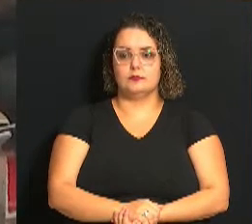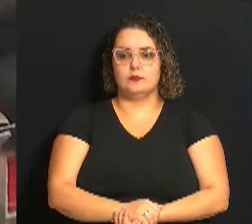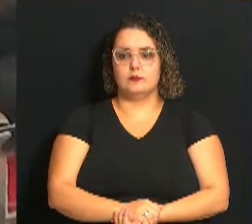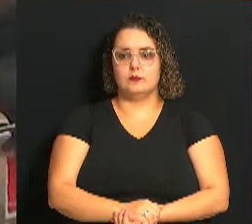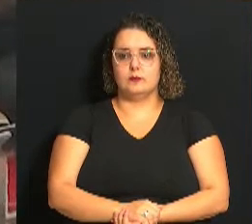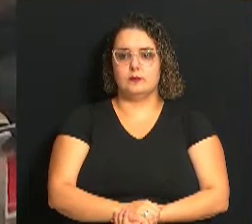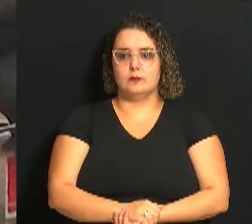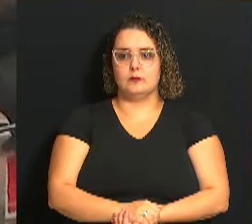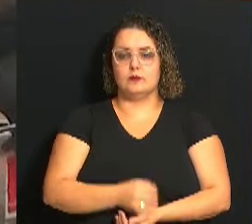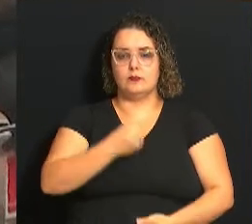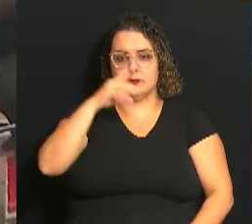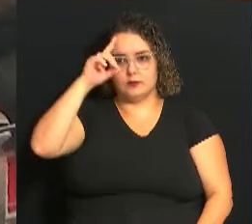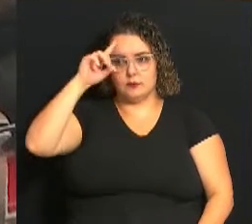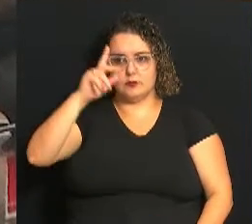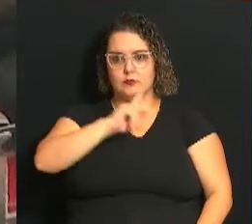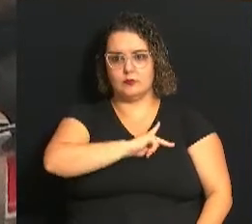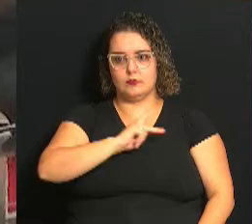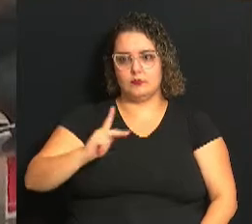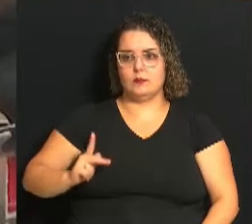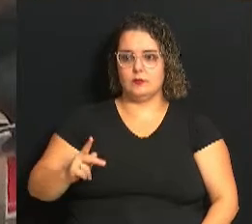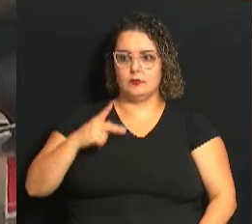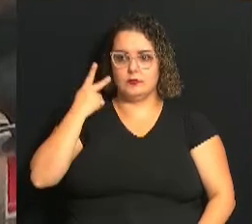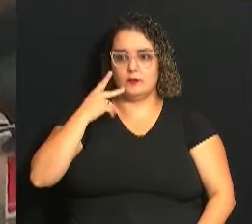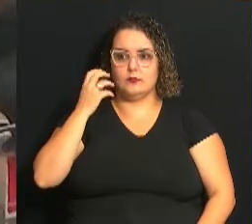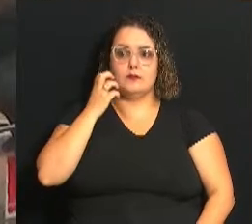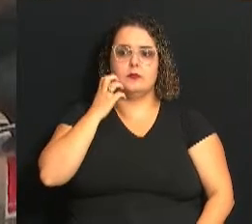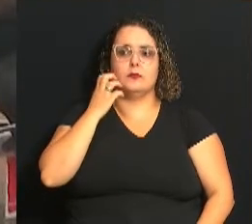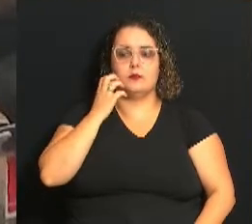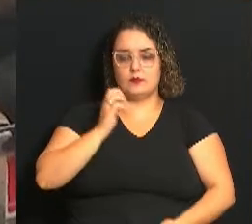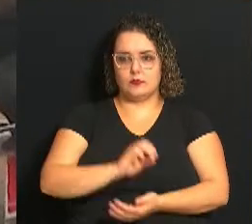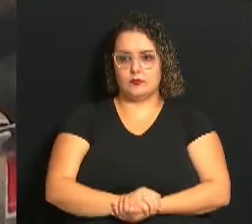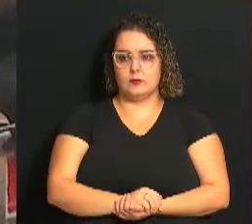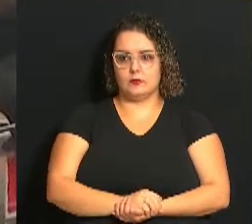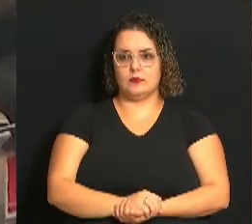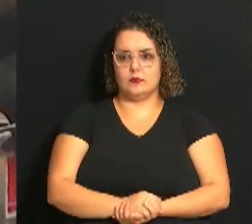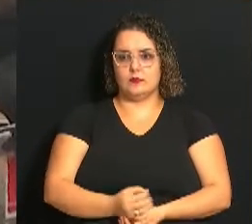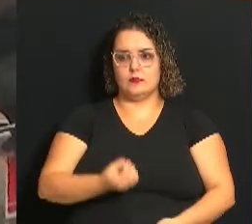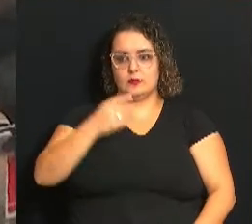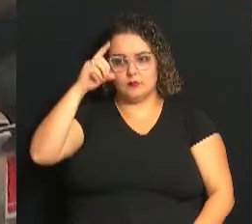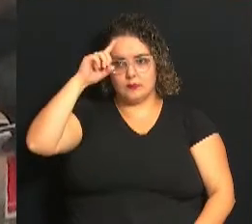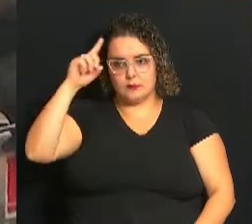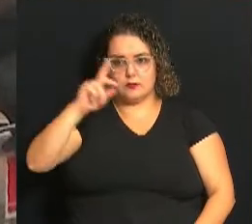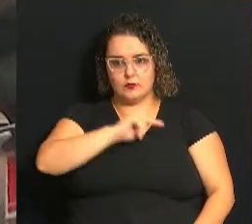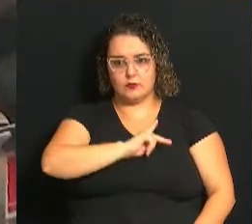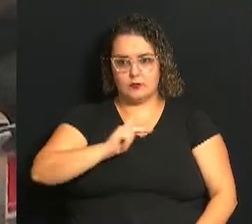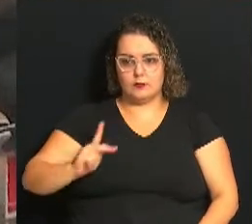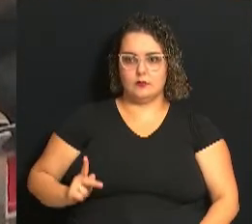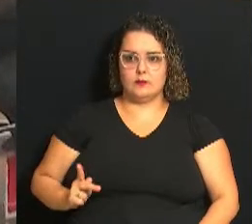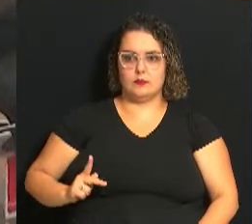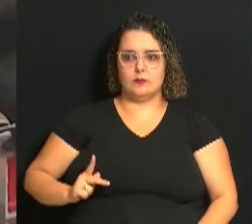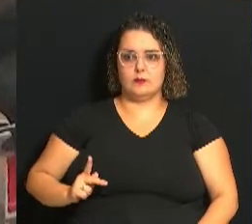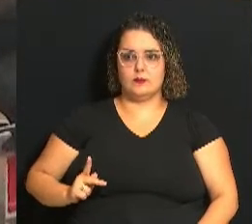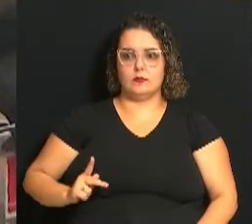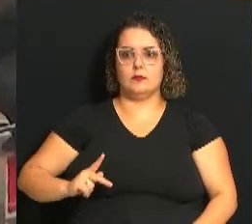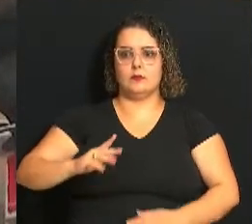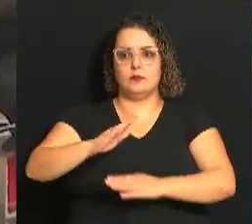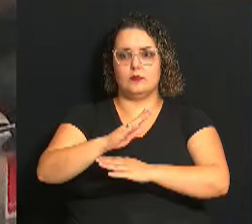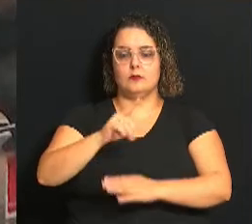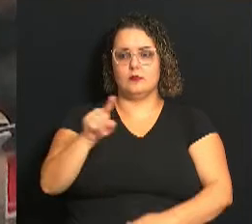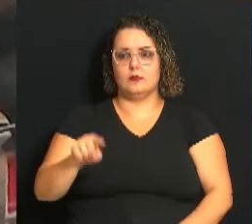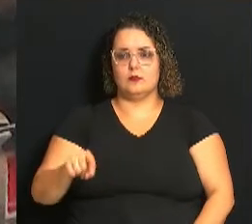Bom dia, presidente vereador Igor. Bom dia, presidente da Casa, vereador José Carlos, vereador Paulo